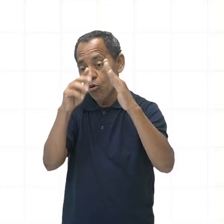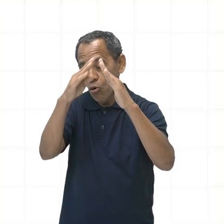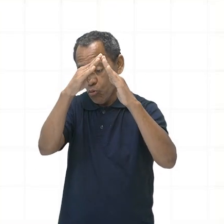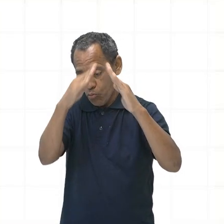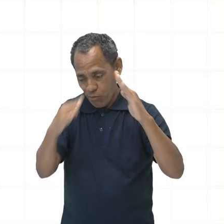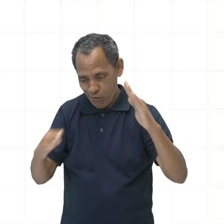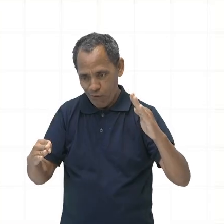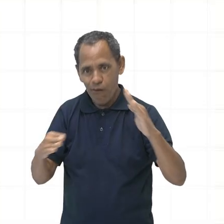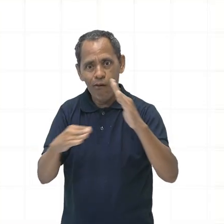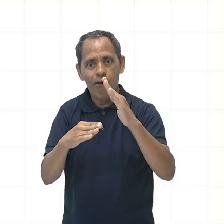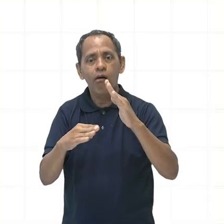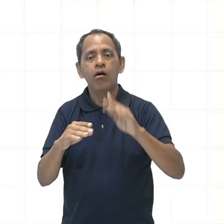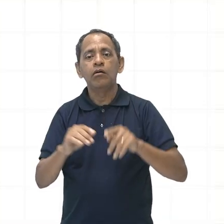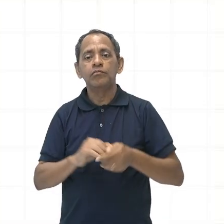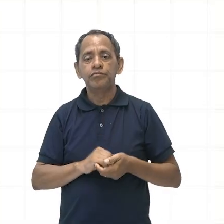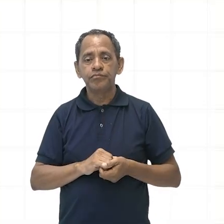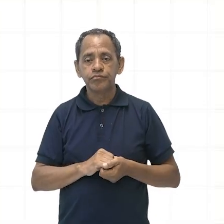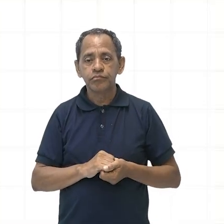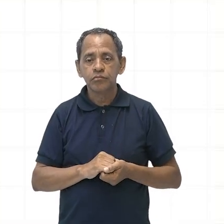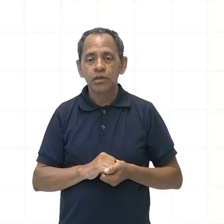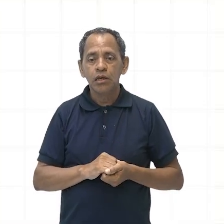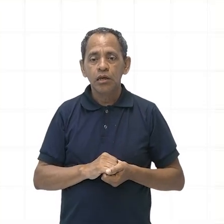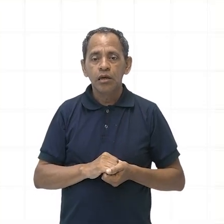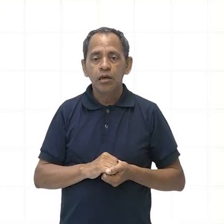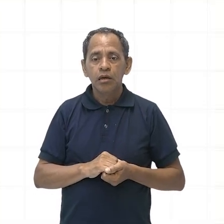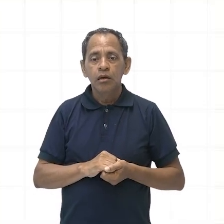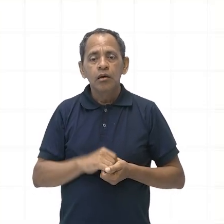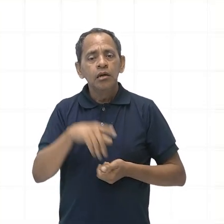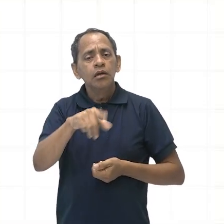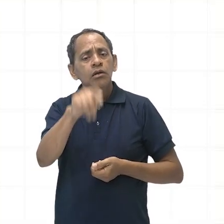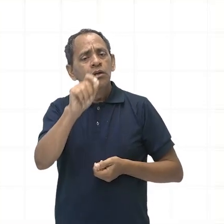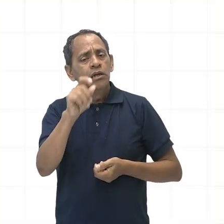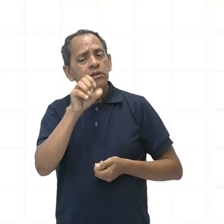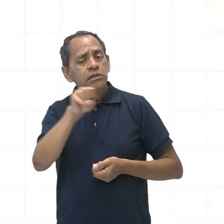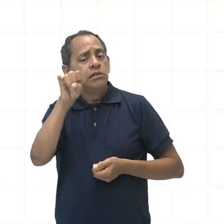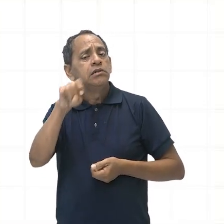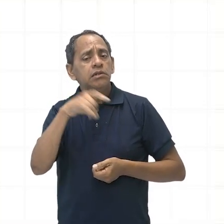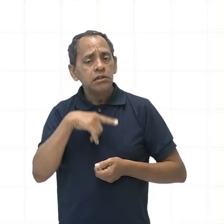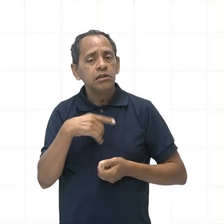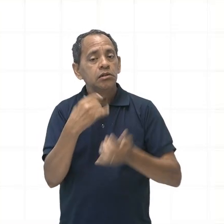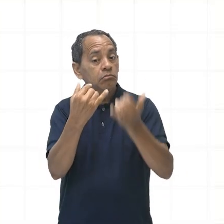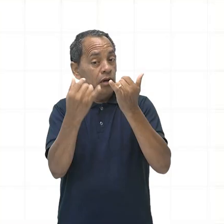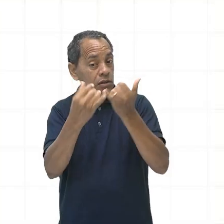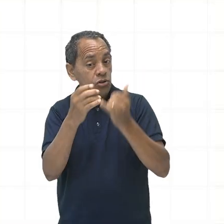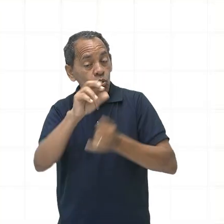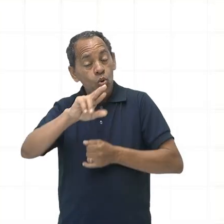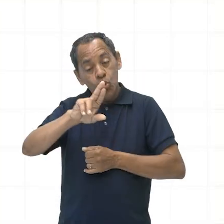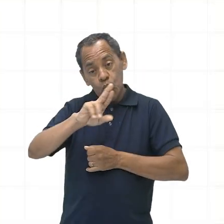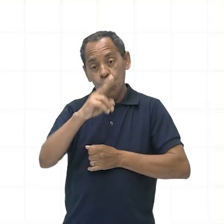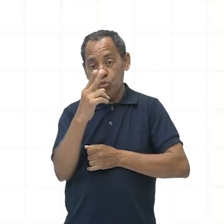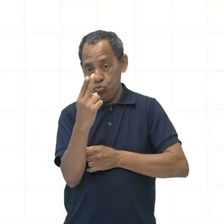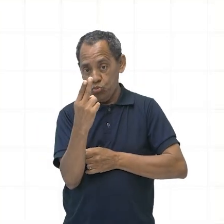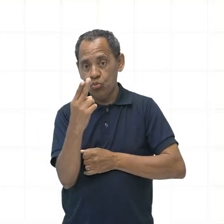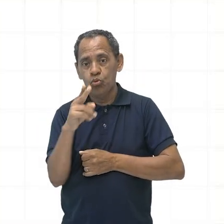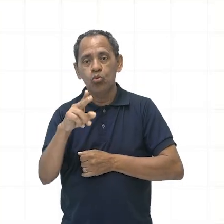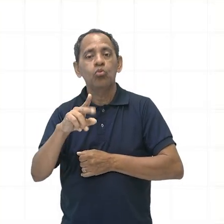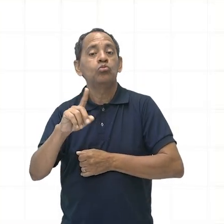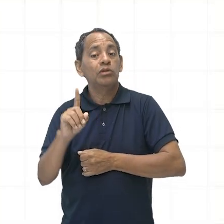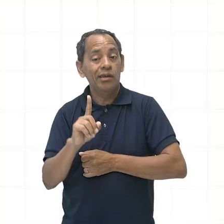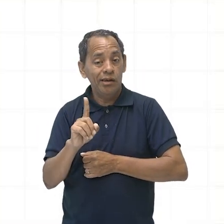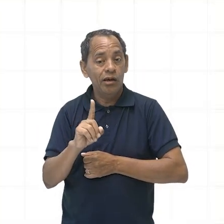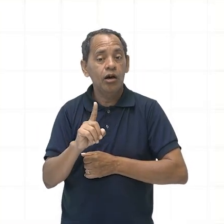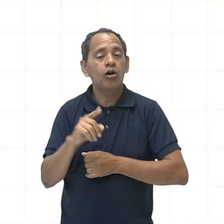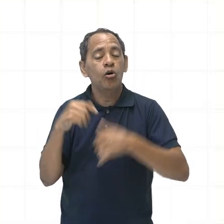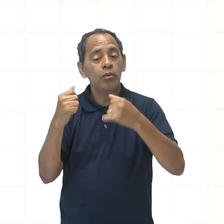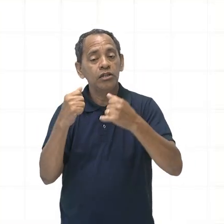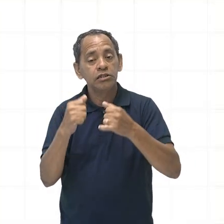semelhantes. Então, para a gente decidir se eles são semelhantes ou não, a gente precisa verificar o lado deles e verificar